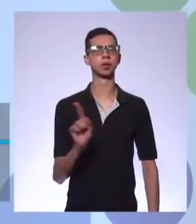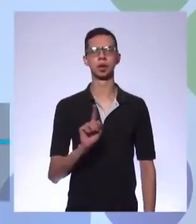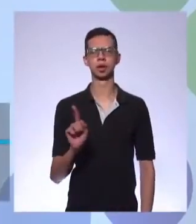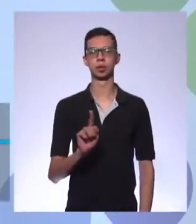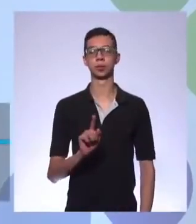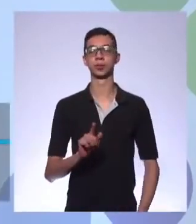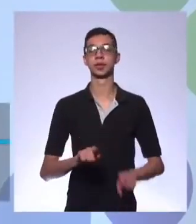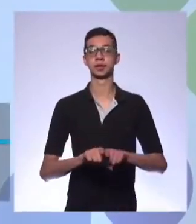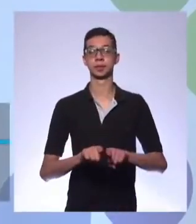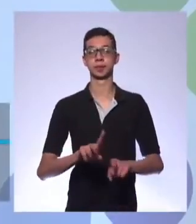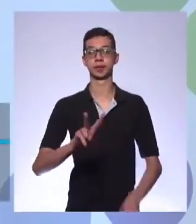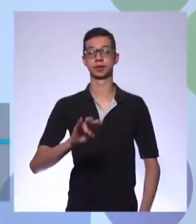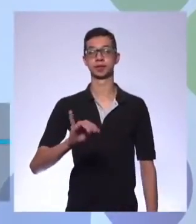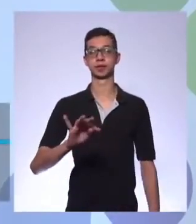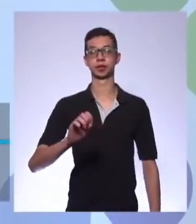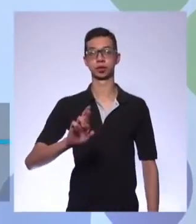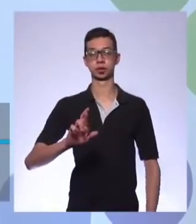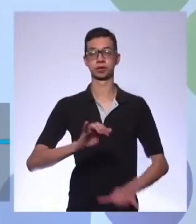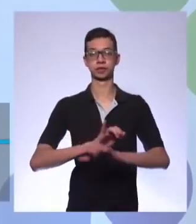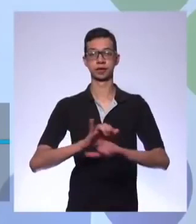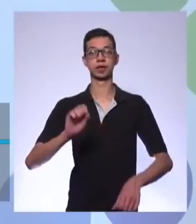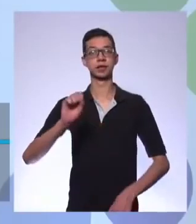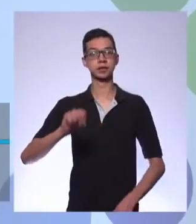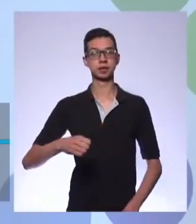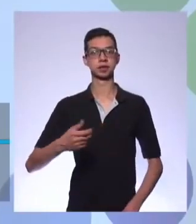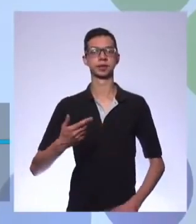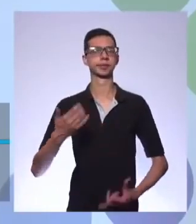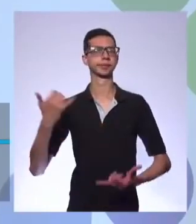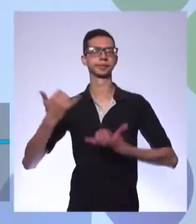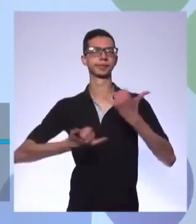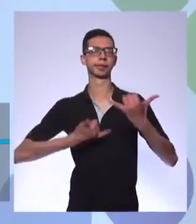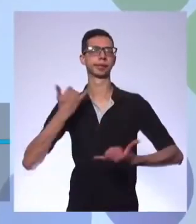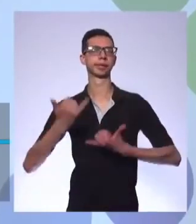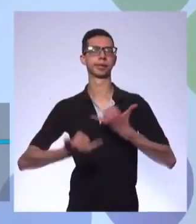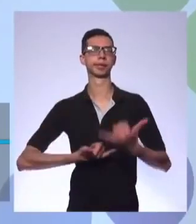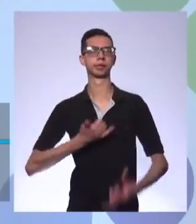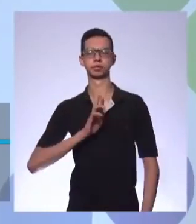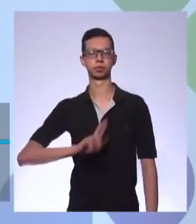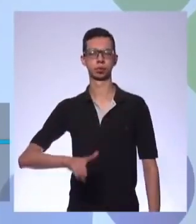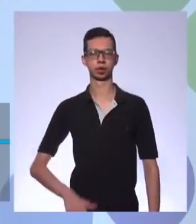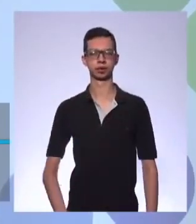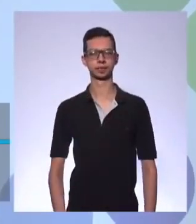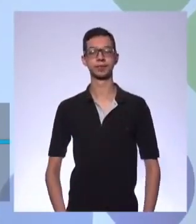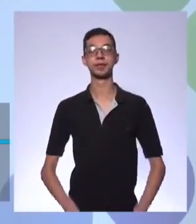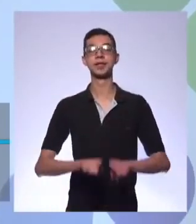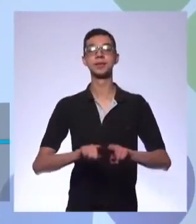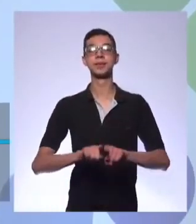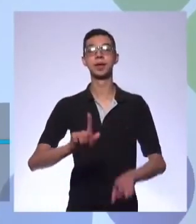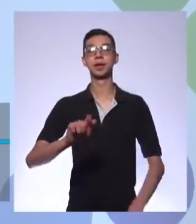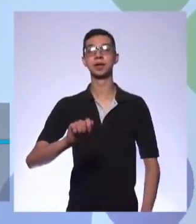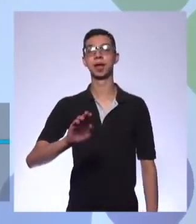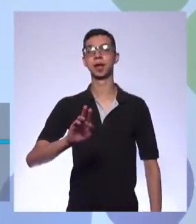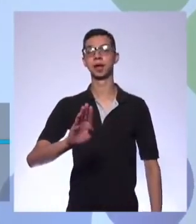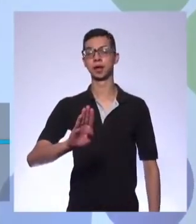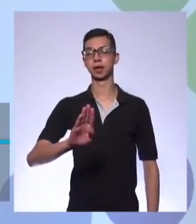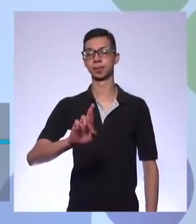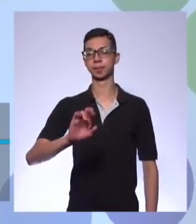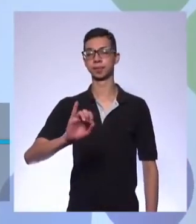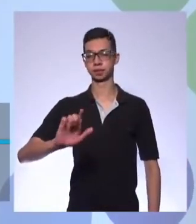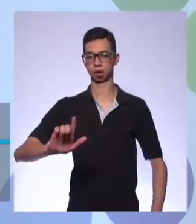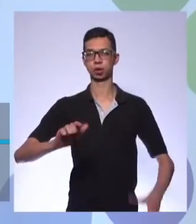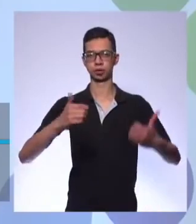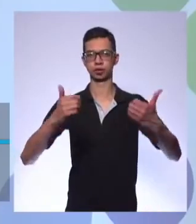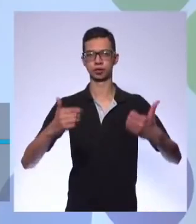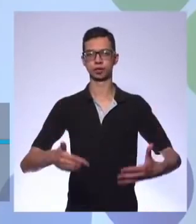O Vitor até escreveu assim, sim, zoeira, é óbvio que não. O Gabriel escreveu, não, existem alimentos com a quantidade parecida